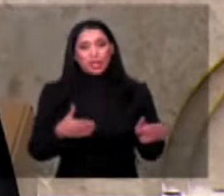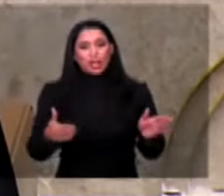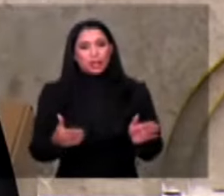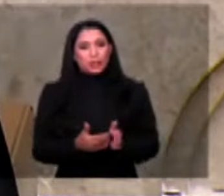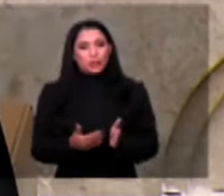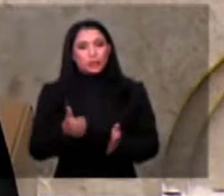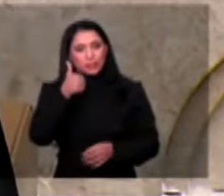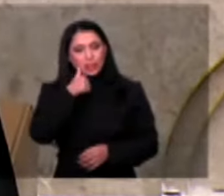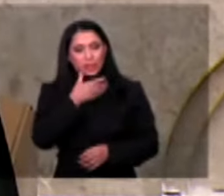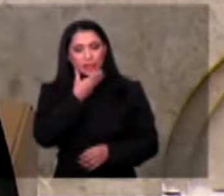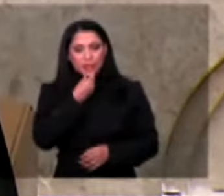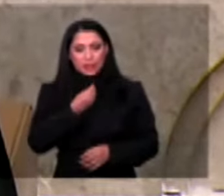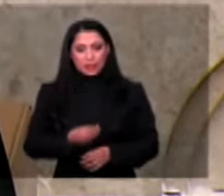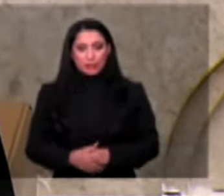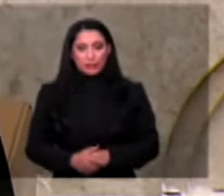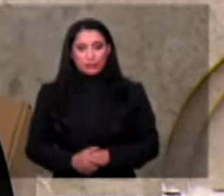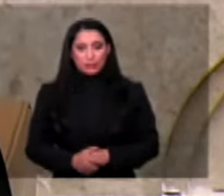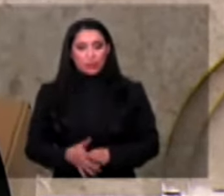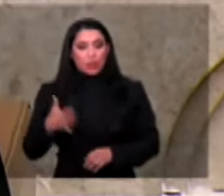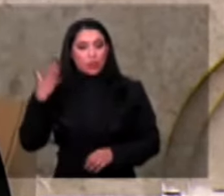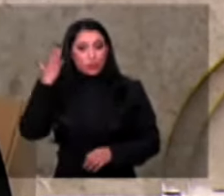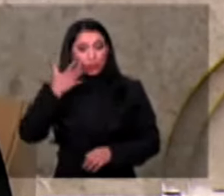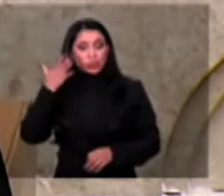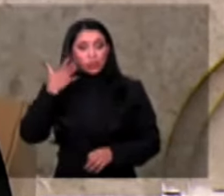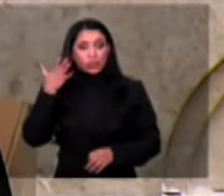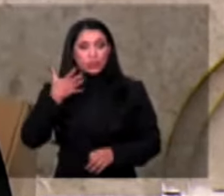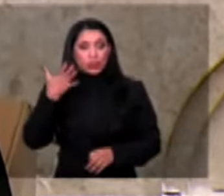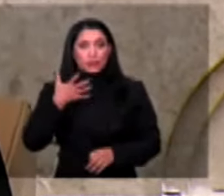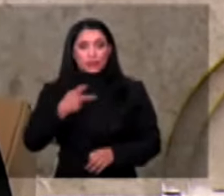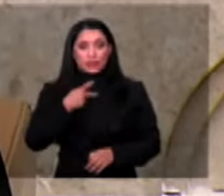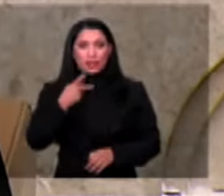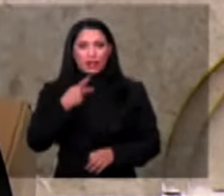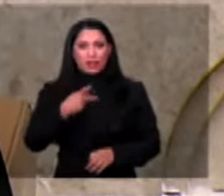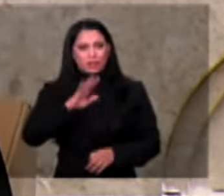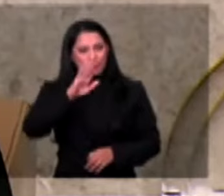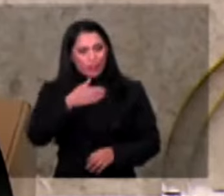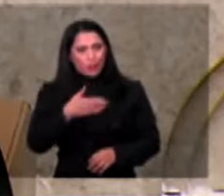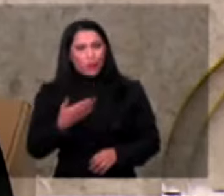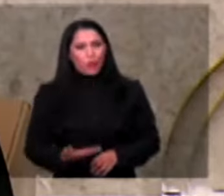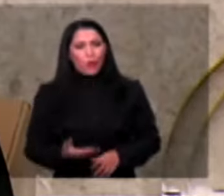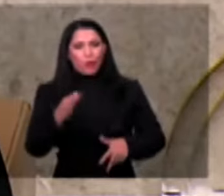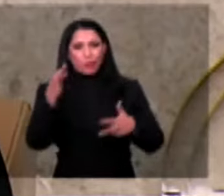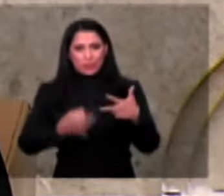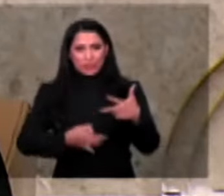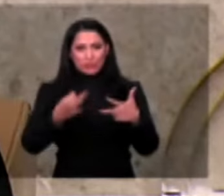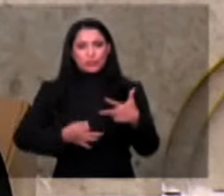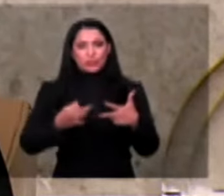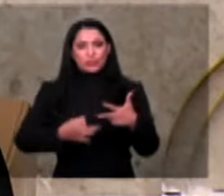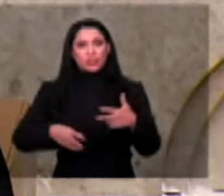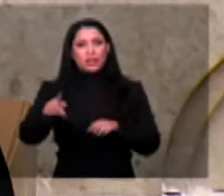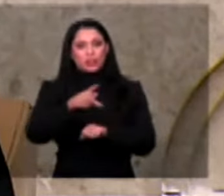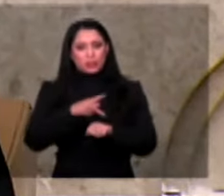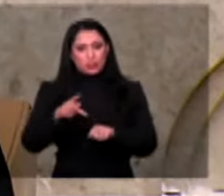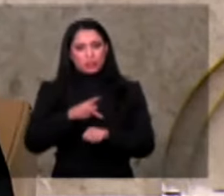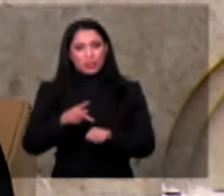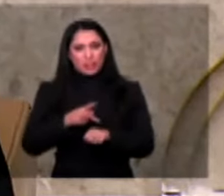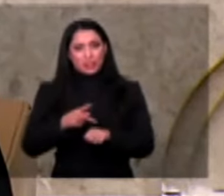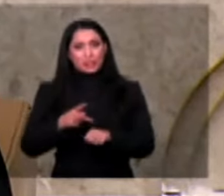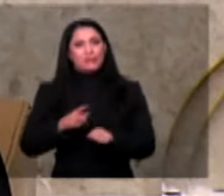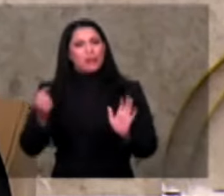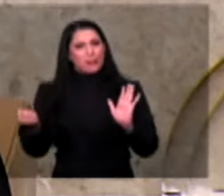senhores. Os discursos, ora proferidos, que honram o Poder Judiciário da Nação, integrarão a